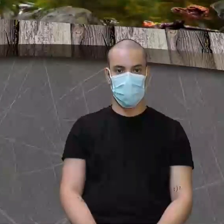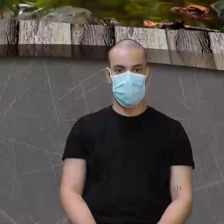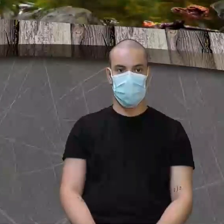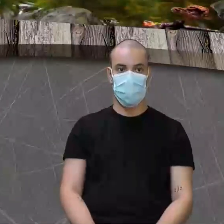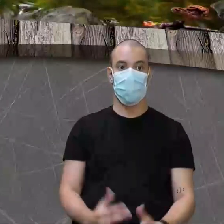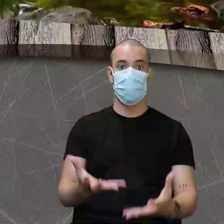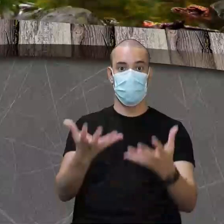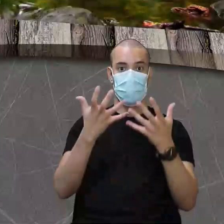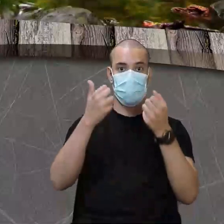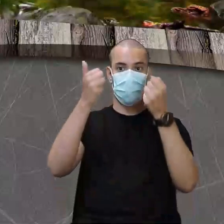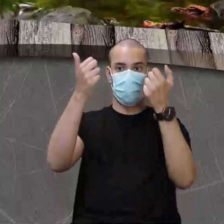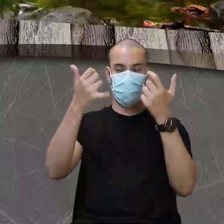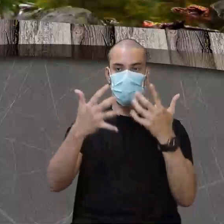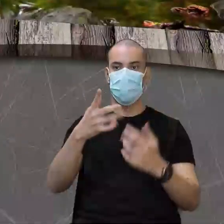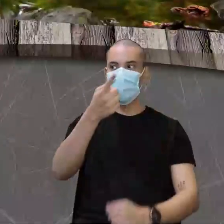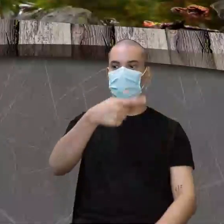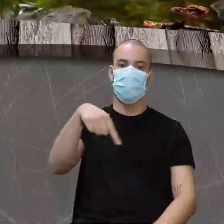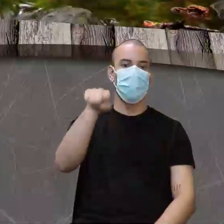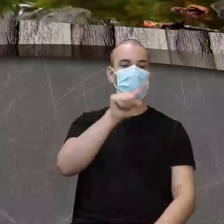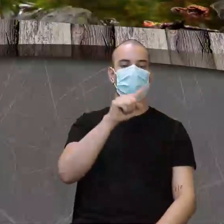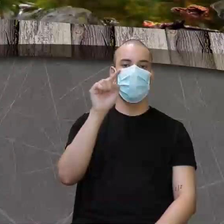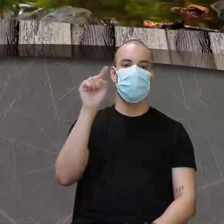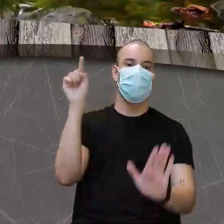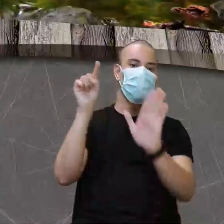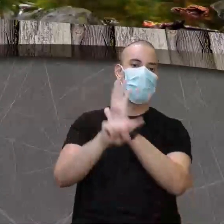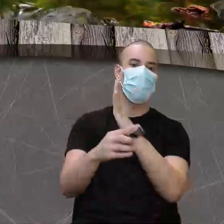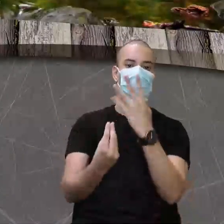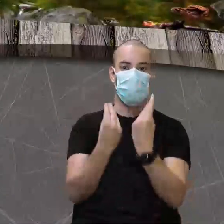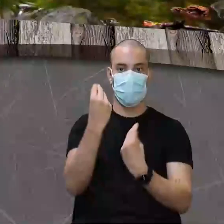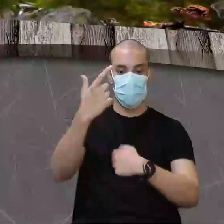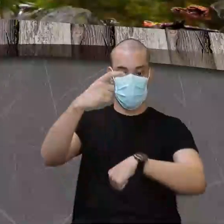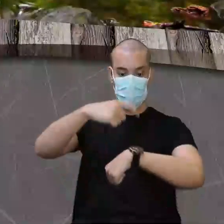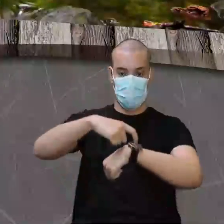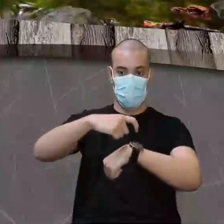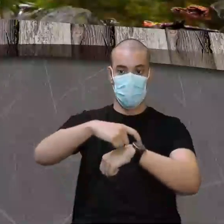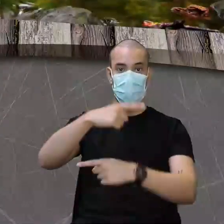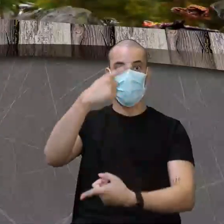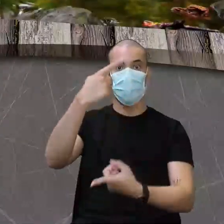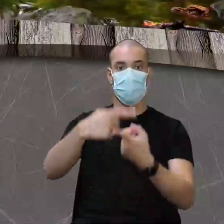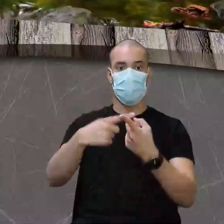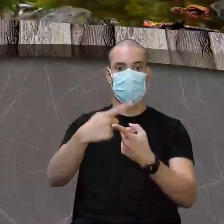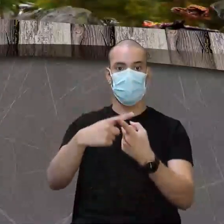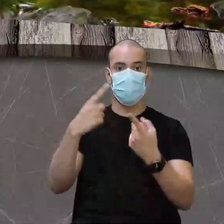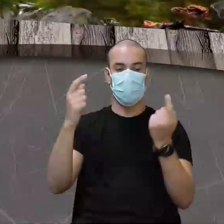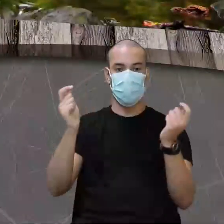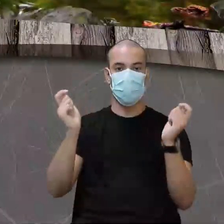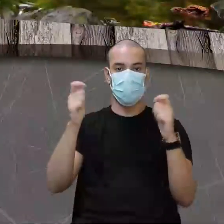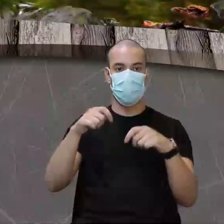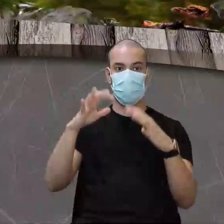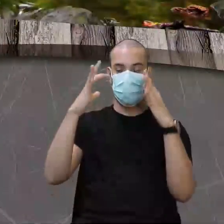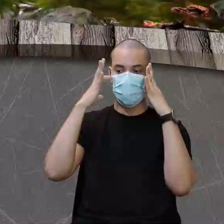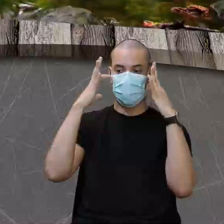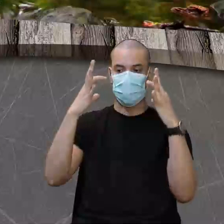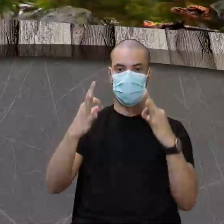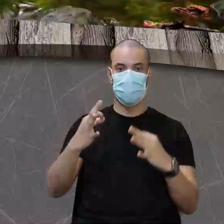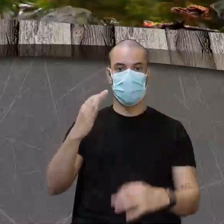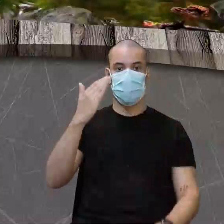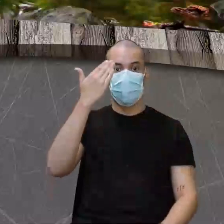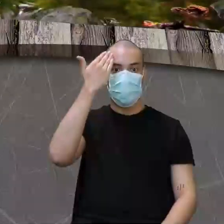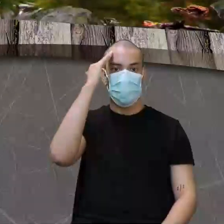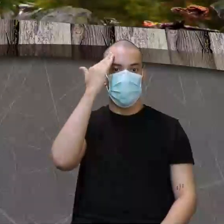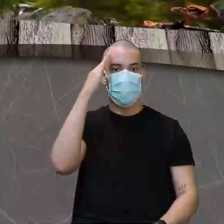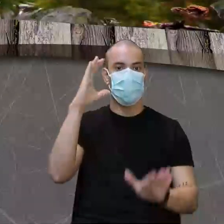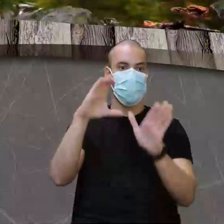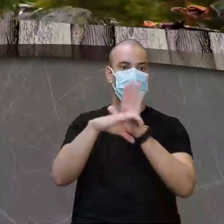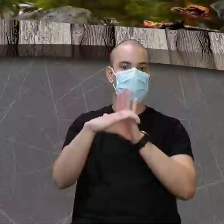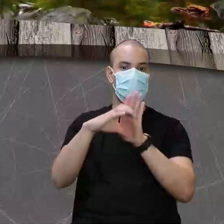Eu quis trazer essa questãozinha pra gente, para esse momento. Por quê? Porque a gente precisa entender um conceito que está caindo muito,